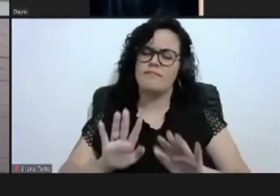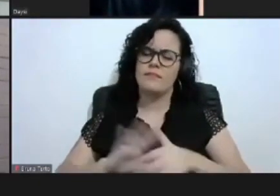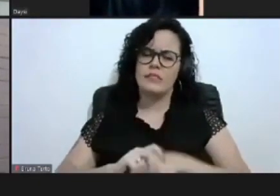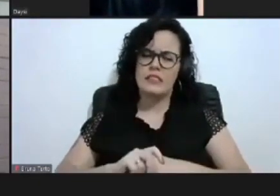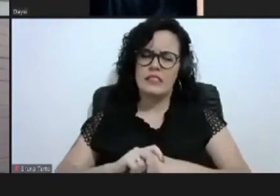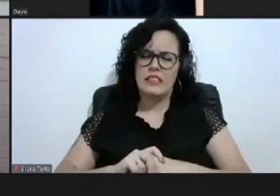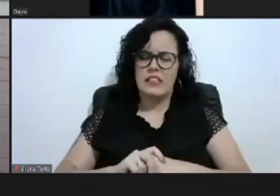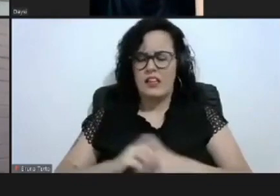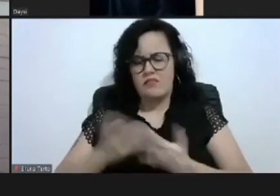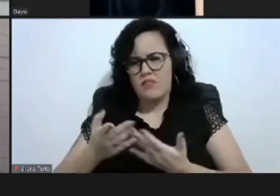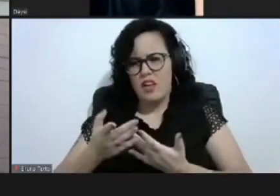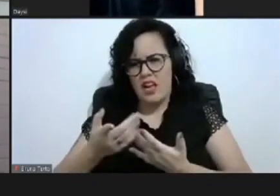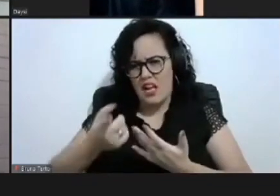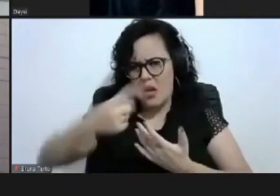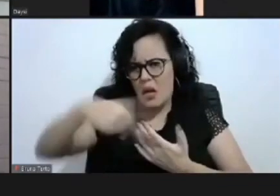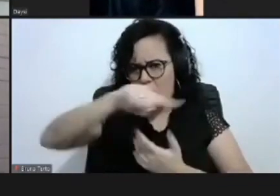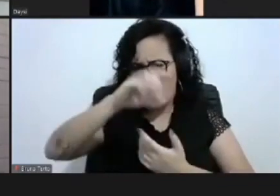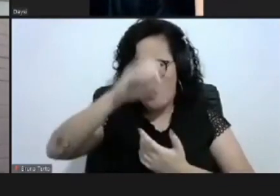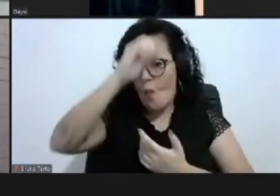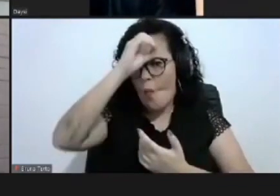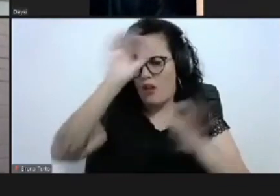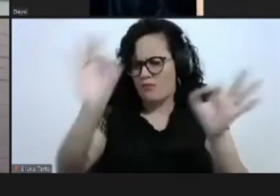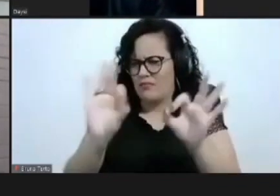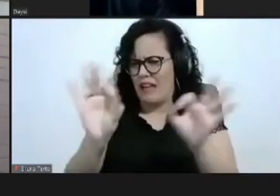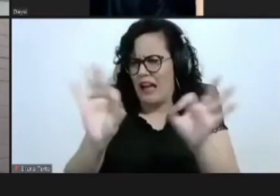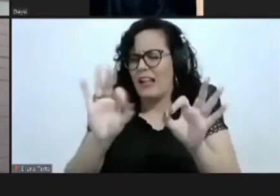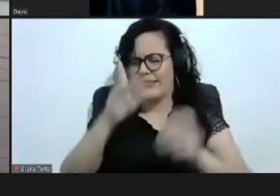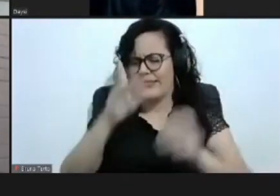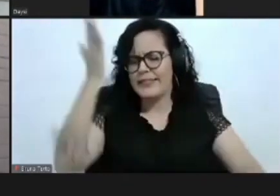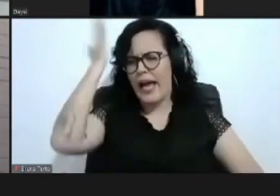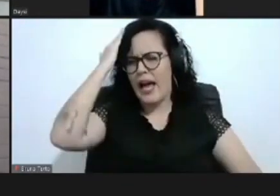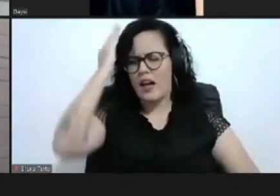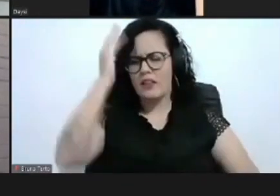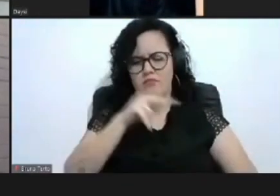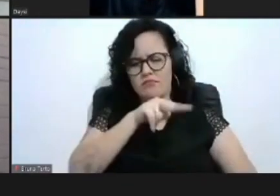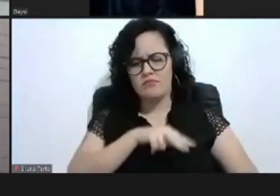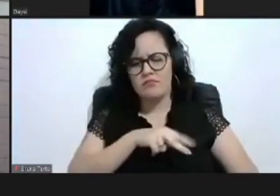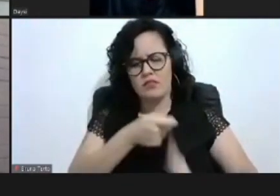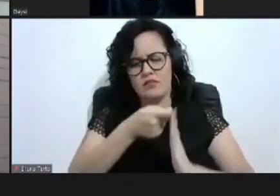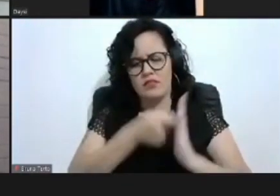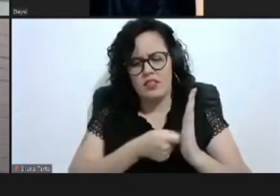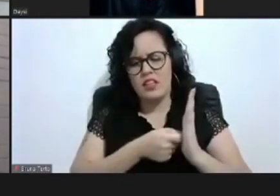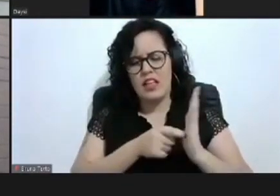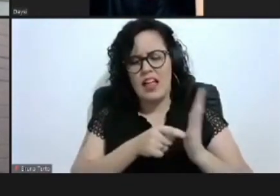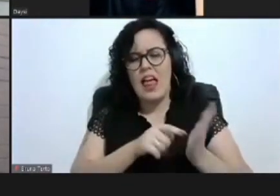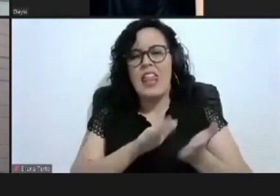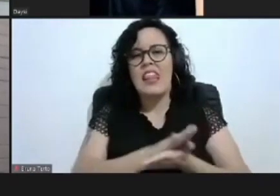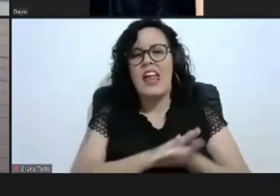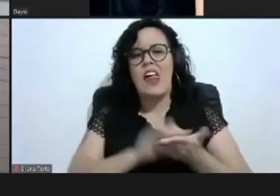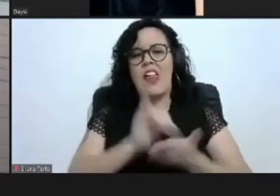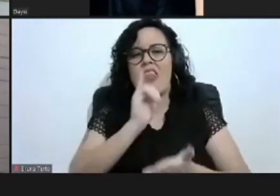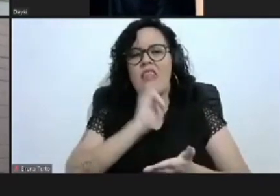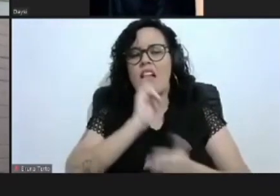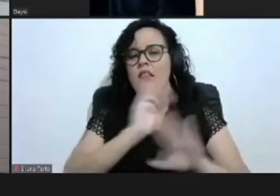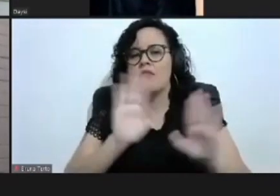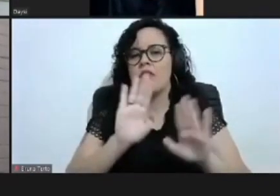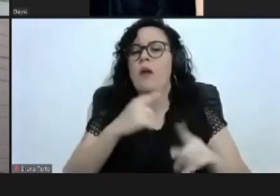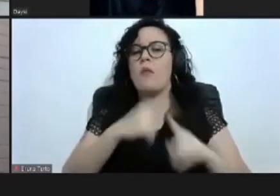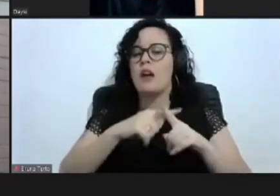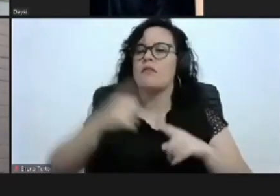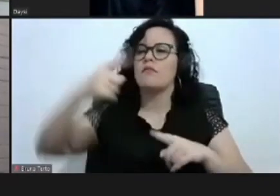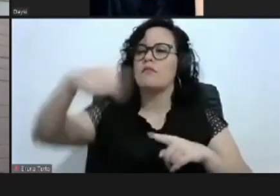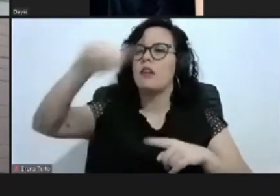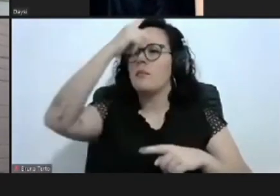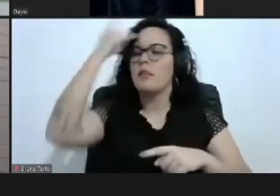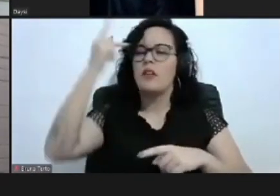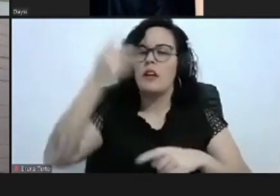não é ingênuo, ninguém aqui é ingênuo de pensar que aquilo que foi editado do nada. Se foi editado é porque havia uma demanda, talvez